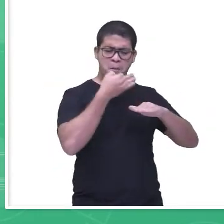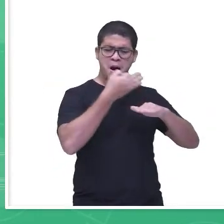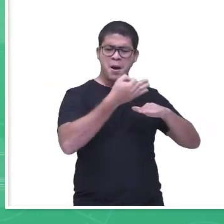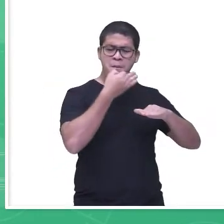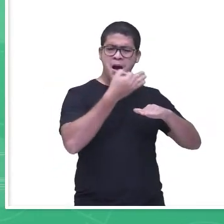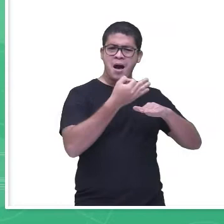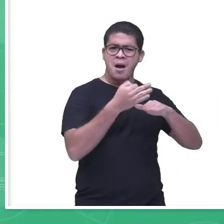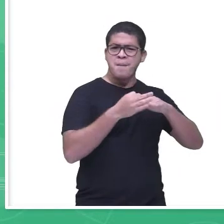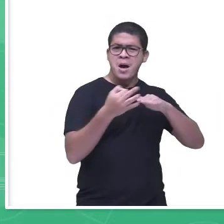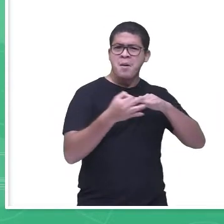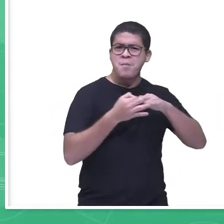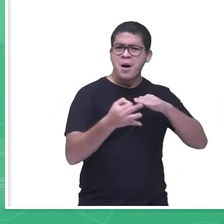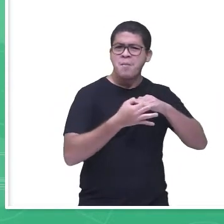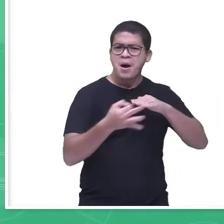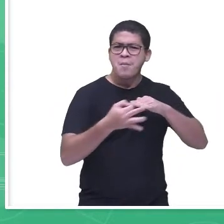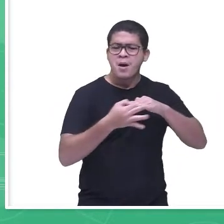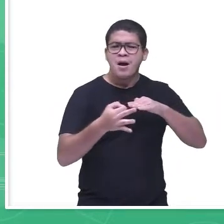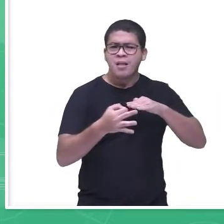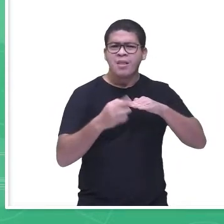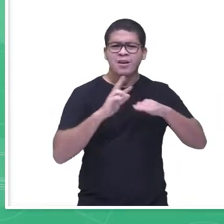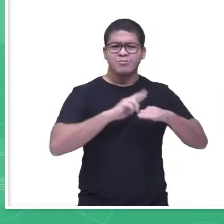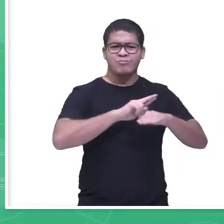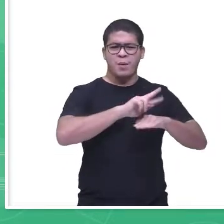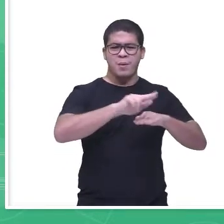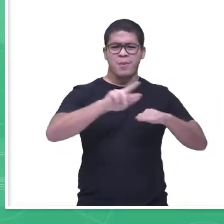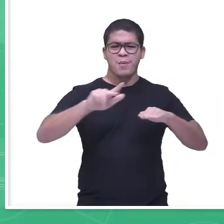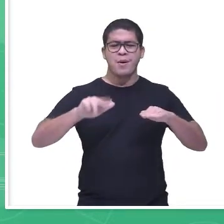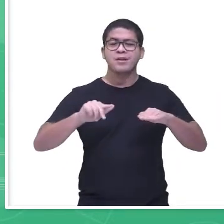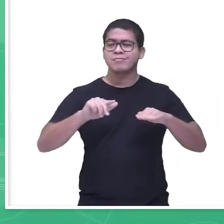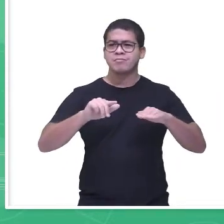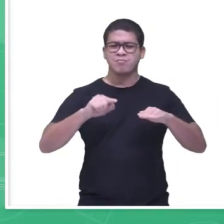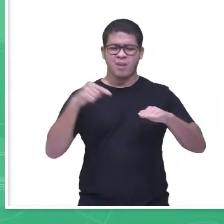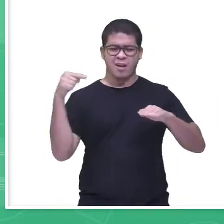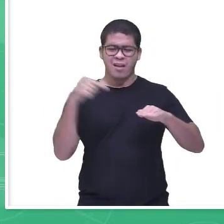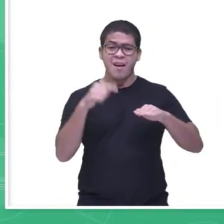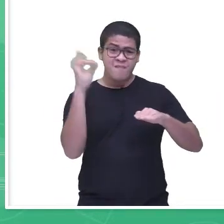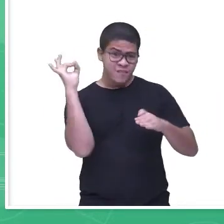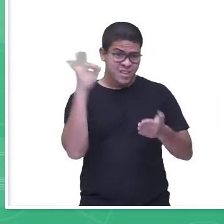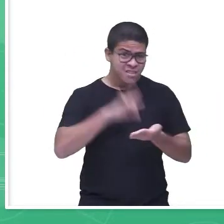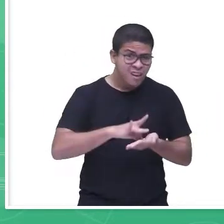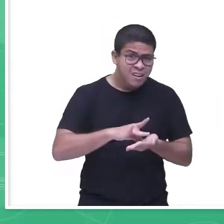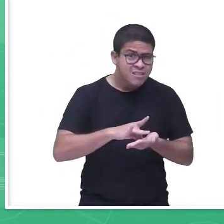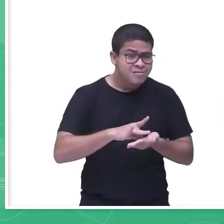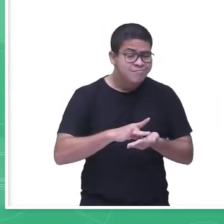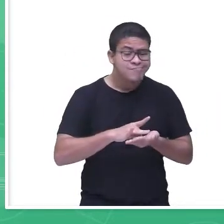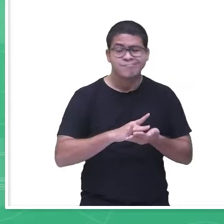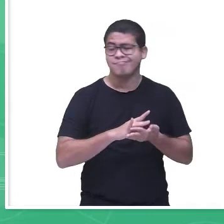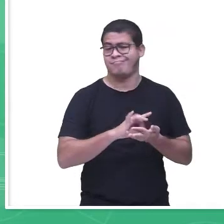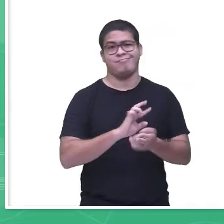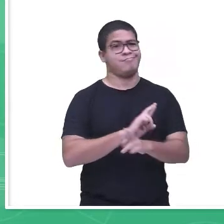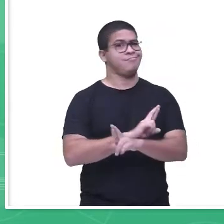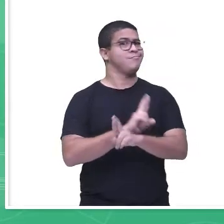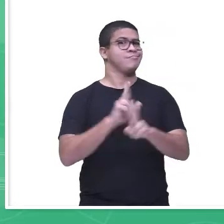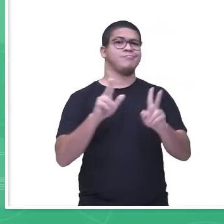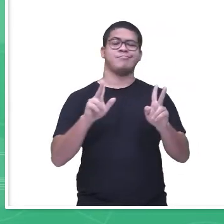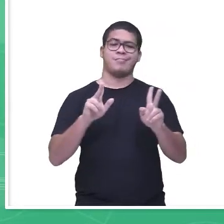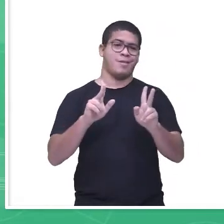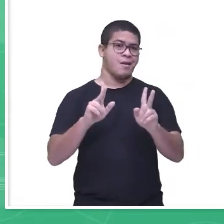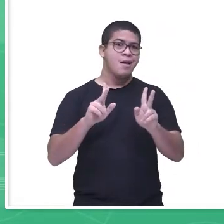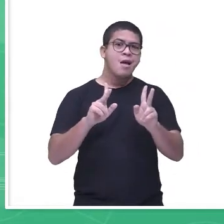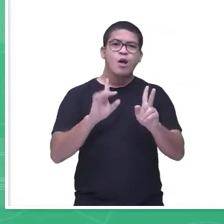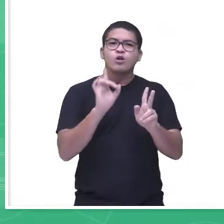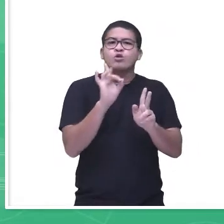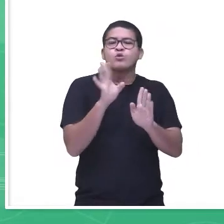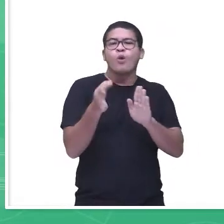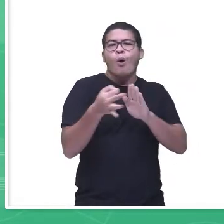maioria dessas opiniões não tem o quê? Um fundamento. Não tem um conceito da coisa, né? Eu